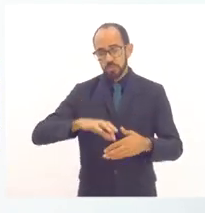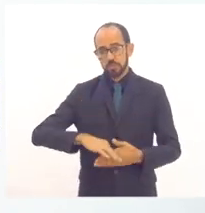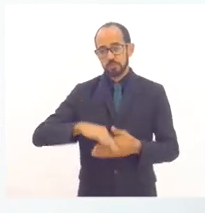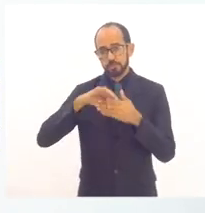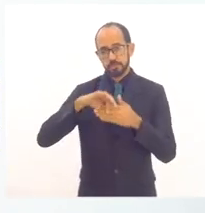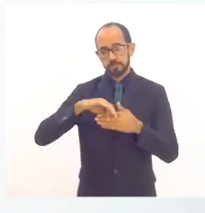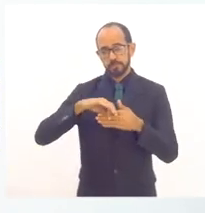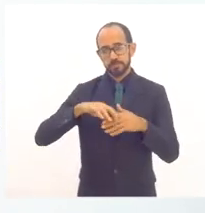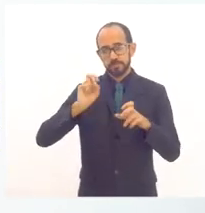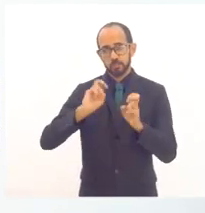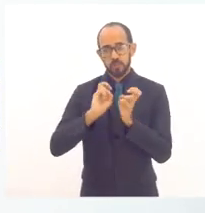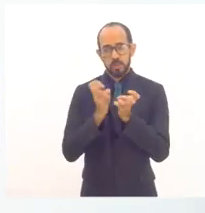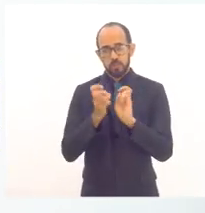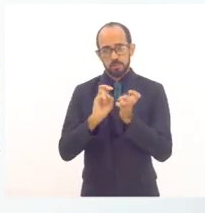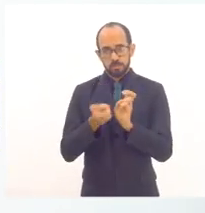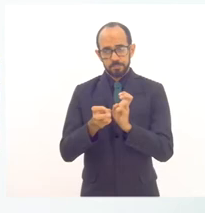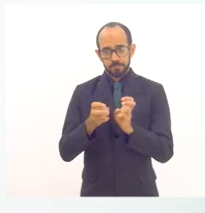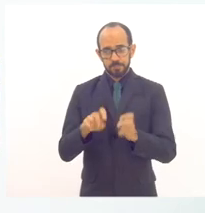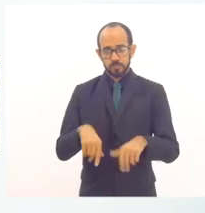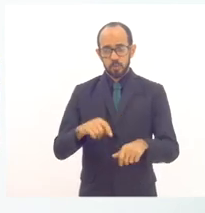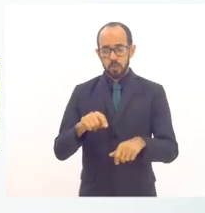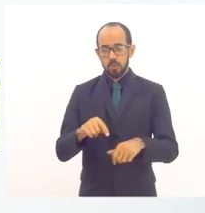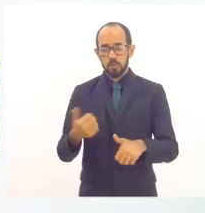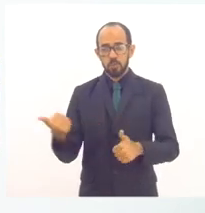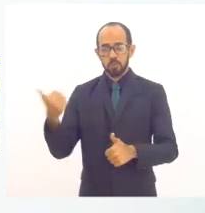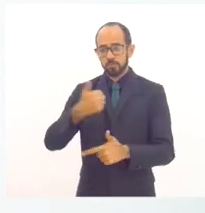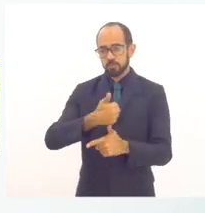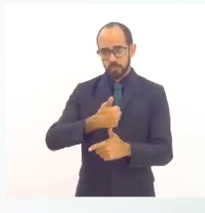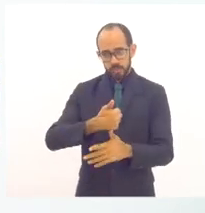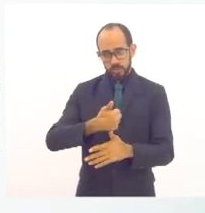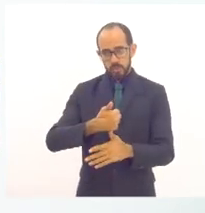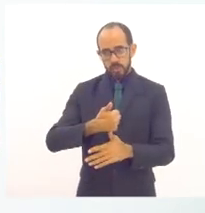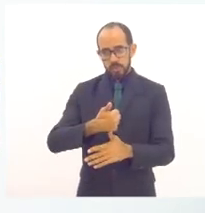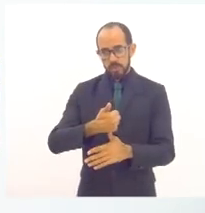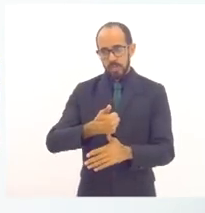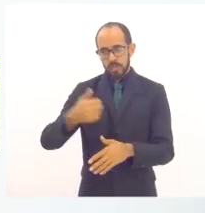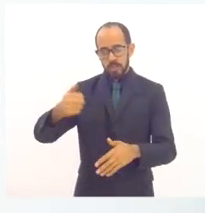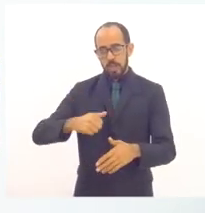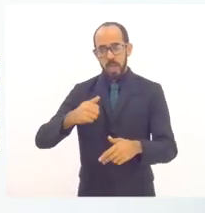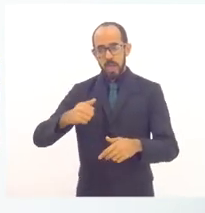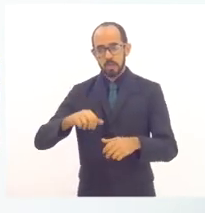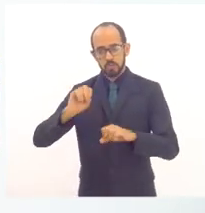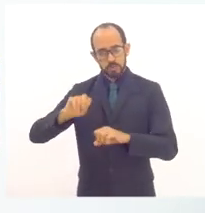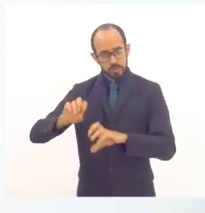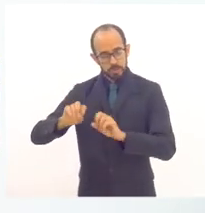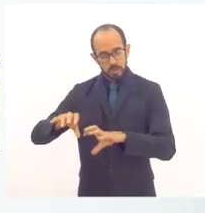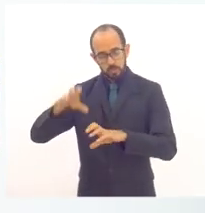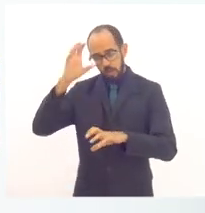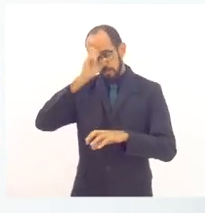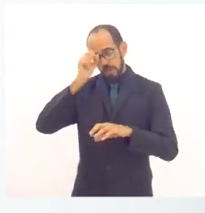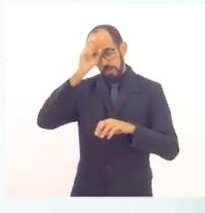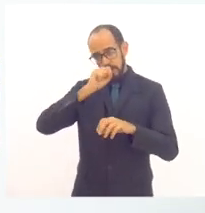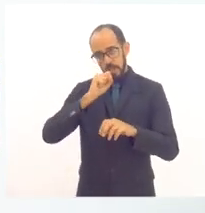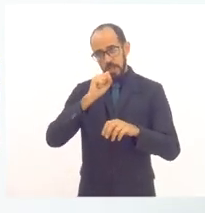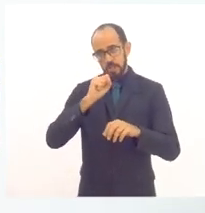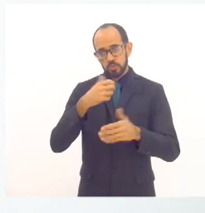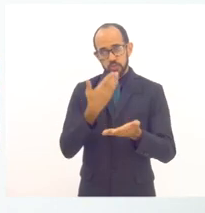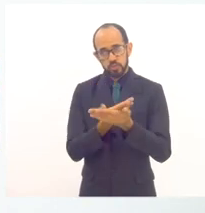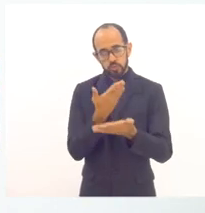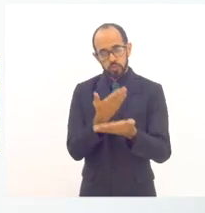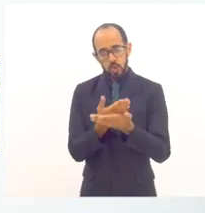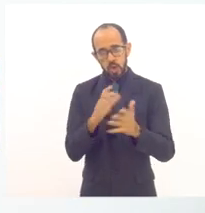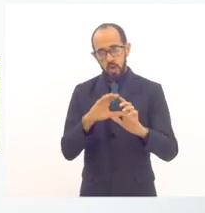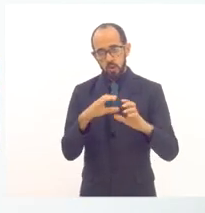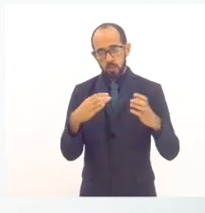capoeiristas como agentes da cultura popular e tradicional, relevantes para o processo de ensino-aprendizagem e da interação